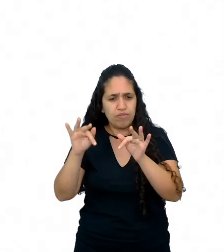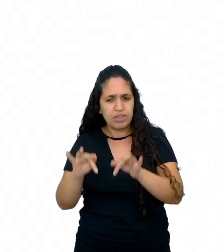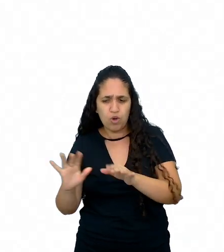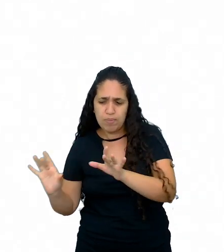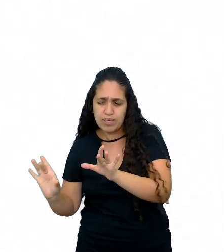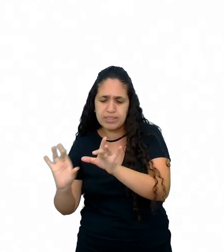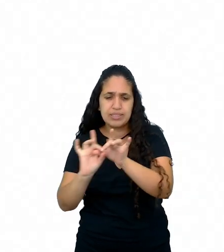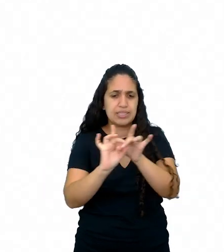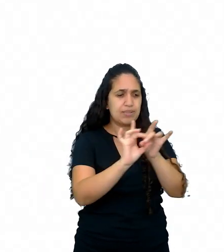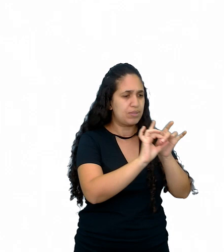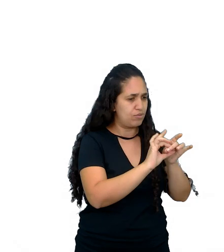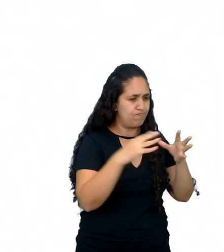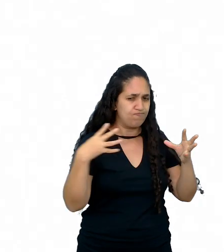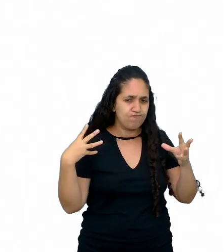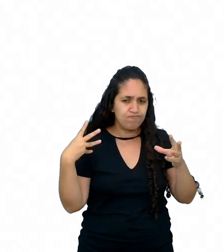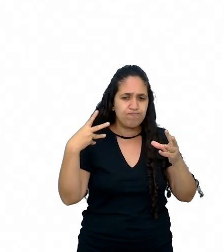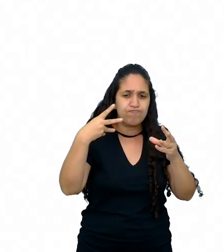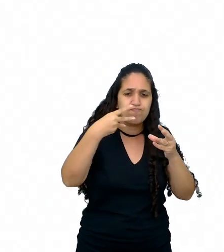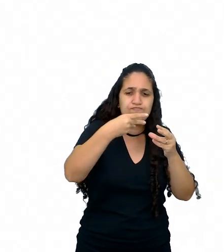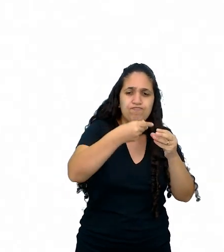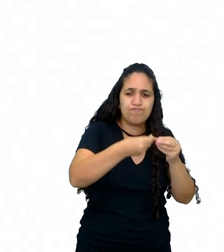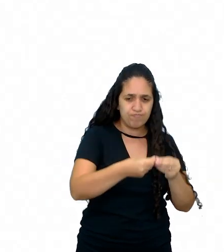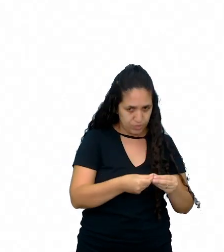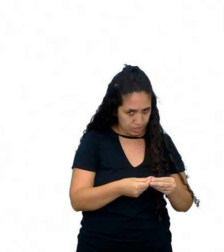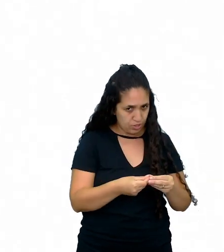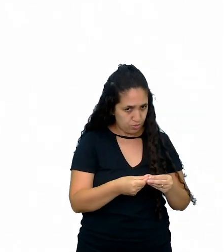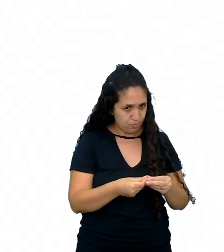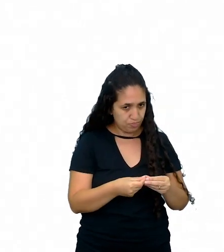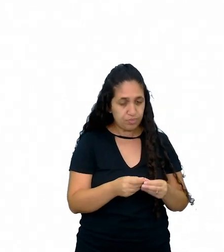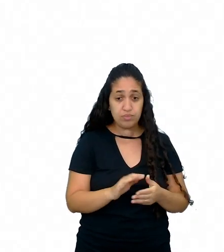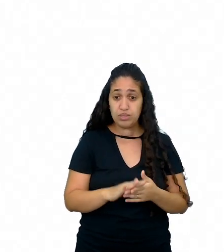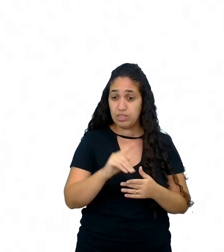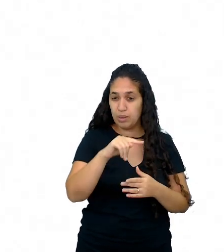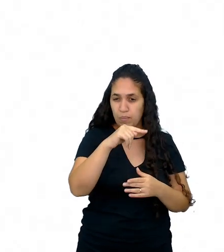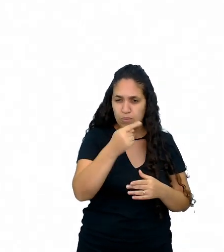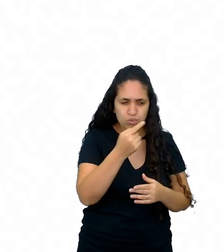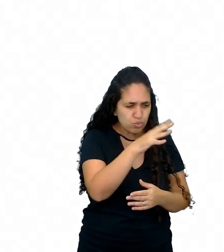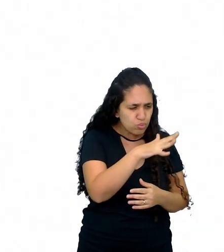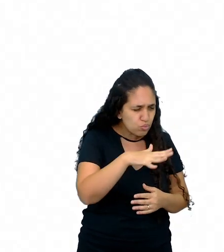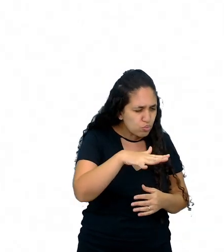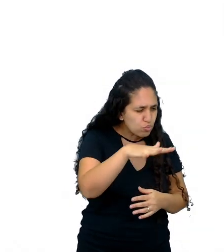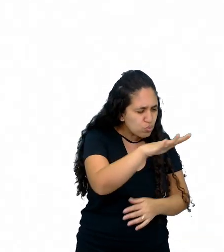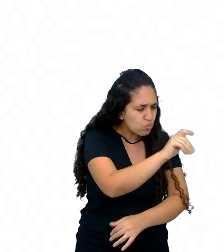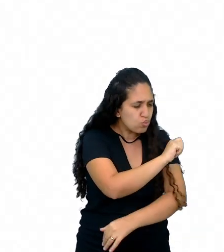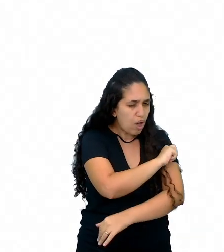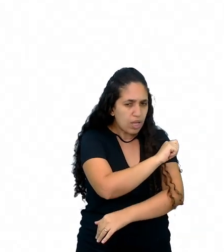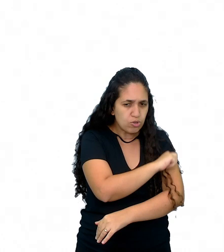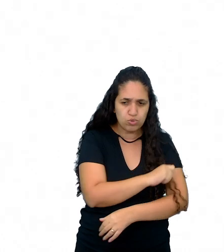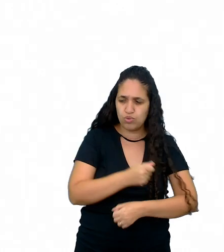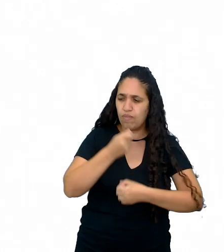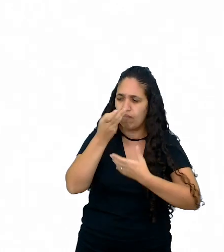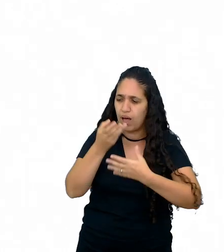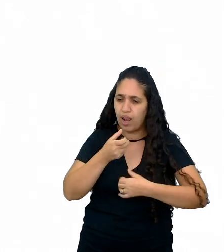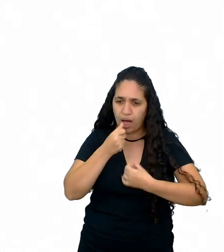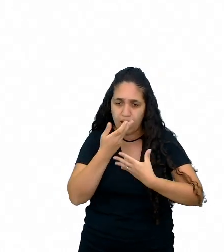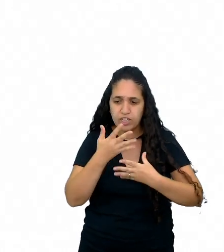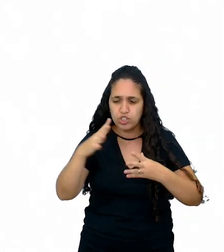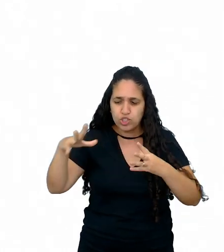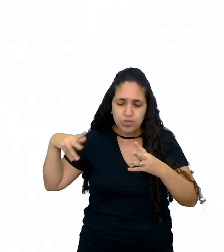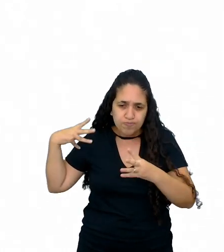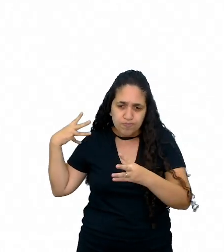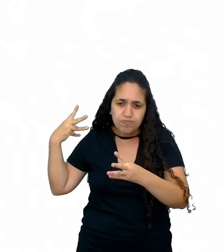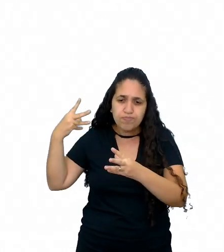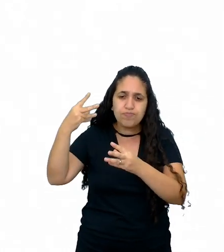sistematização do conteúdo, né, que está proposto. Então, depois que todos os alunos falaram, eu faço essa sistematização. E aí